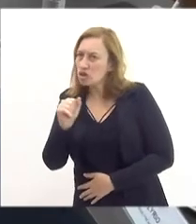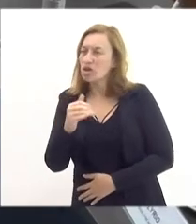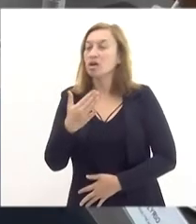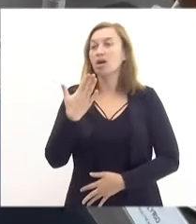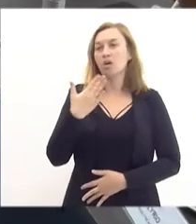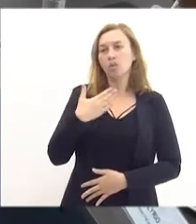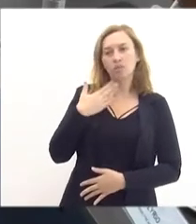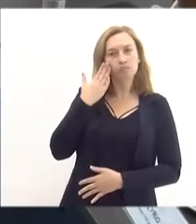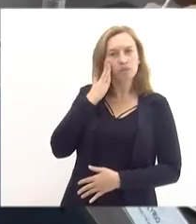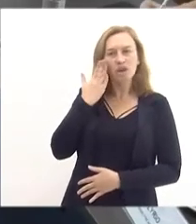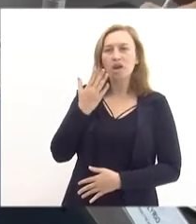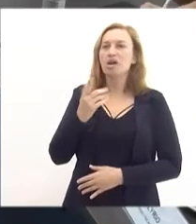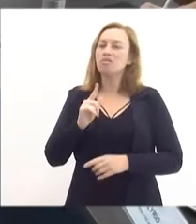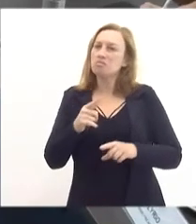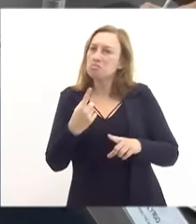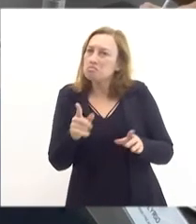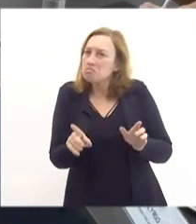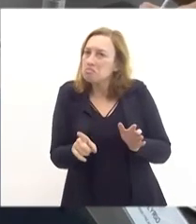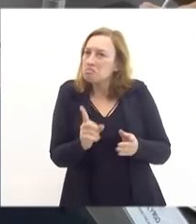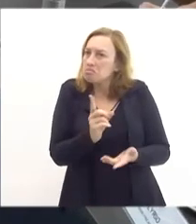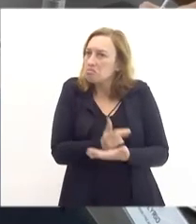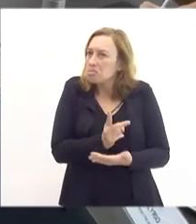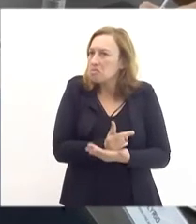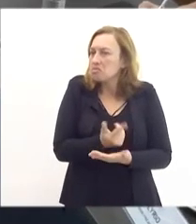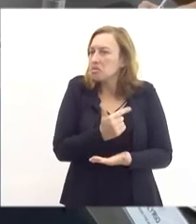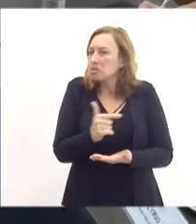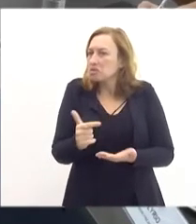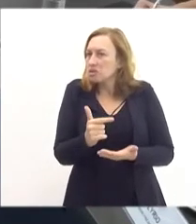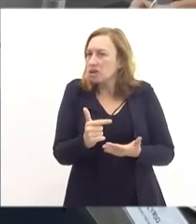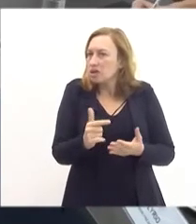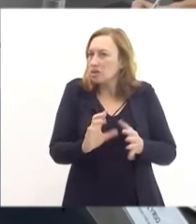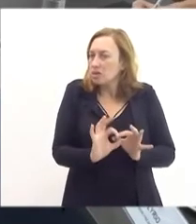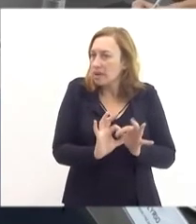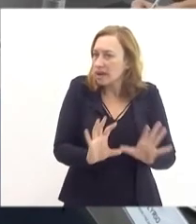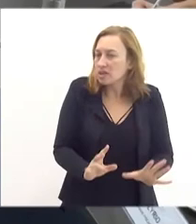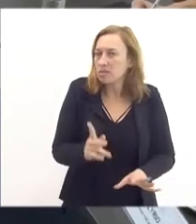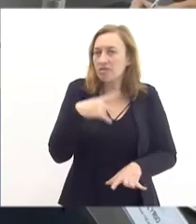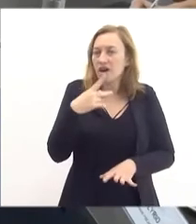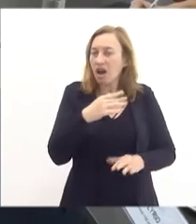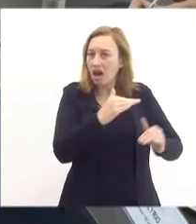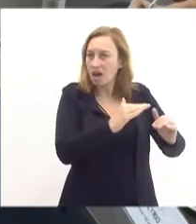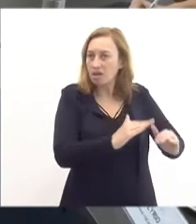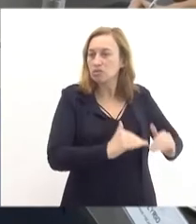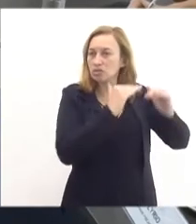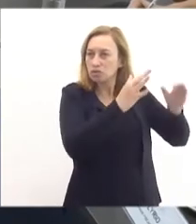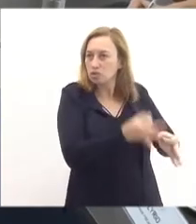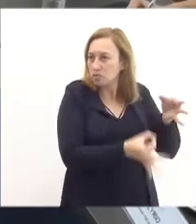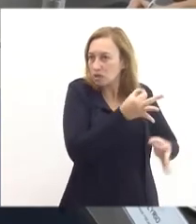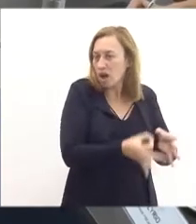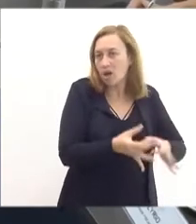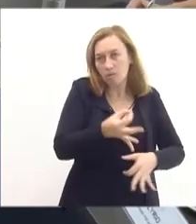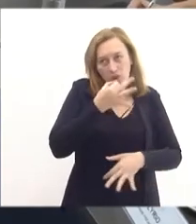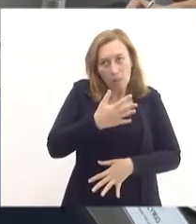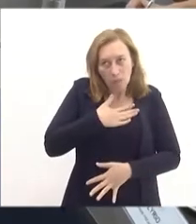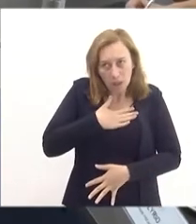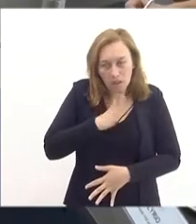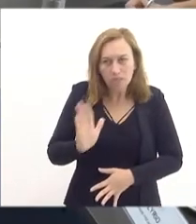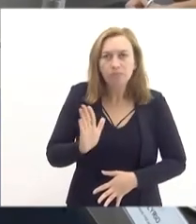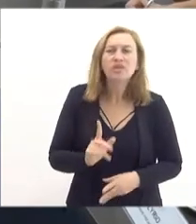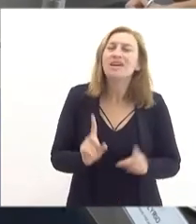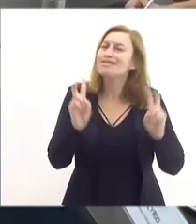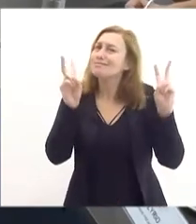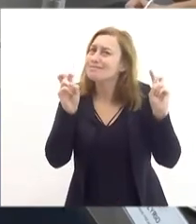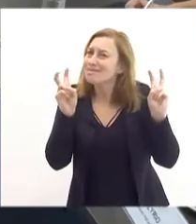de eu não ter aqui a procuração para falar pelo tribunal, sim, né, mas o meu entendimento, minha opinião como técnico do tribunal é que, nesse